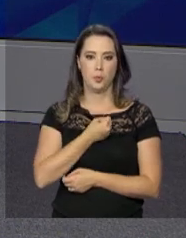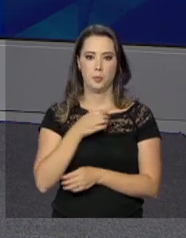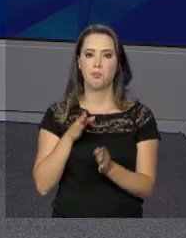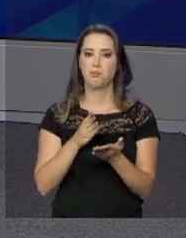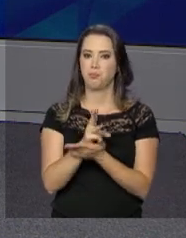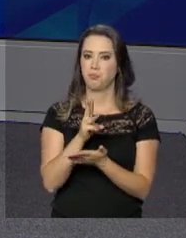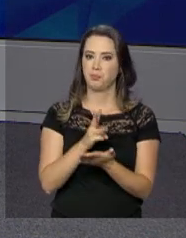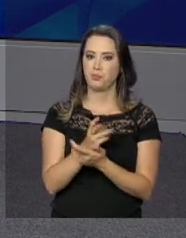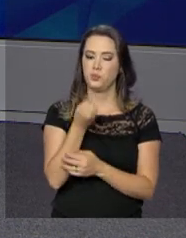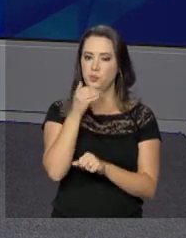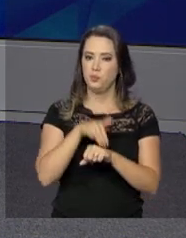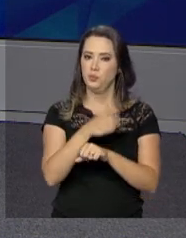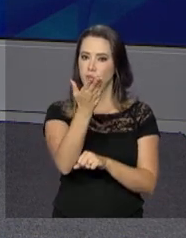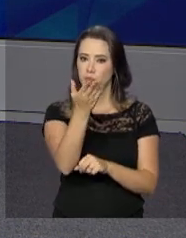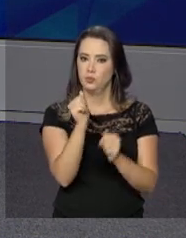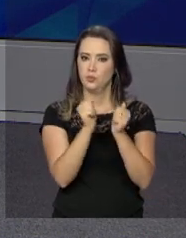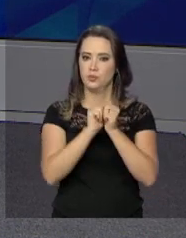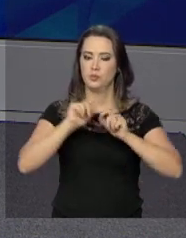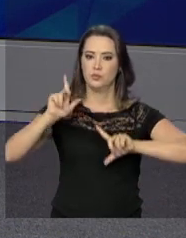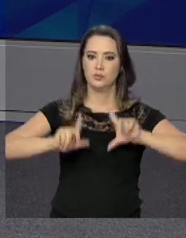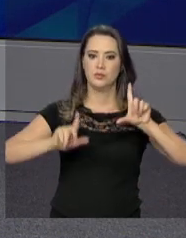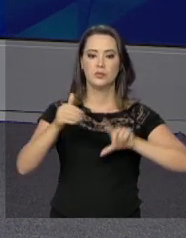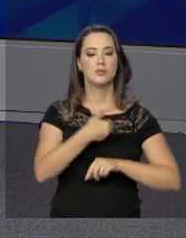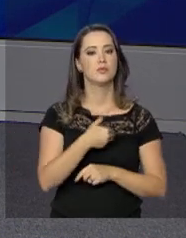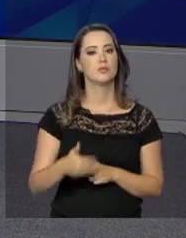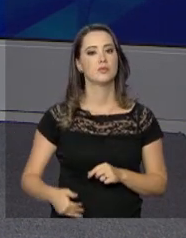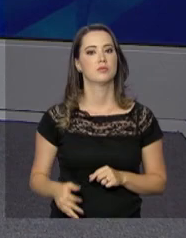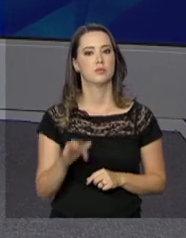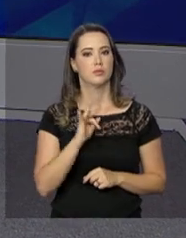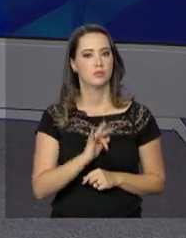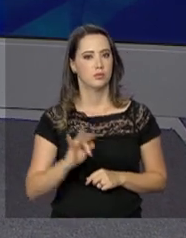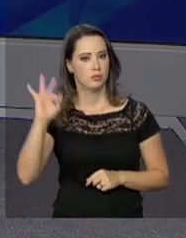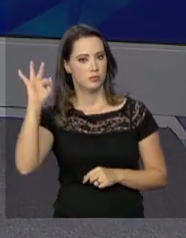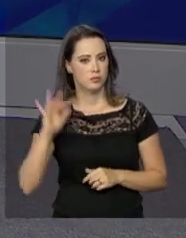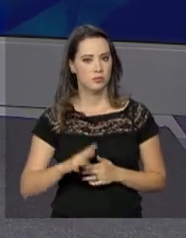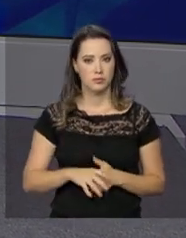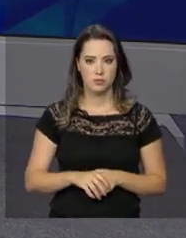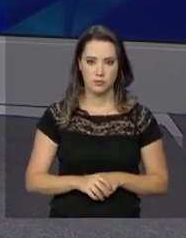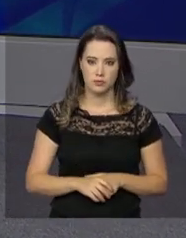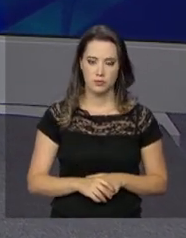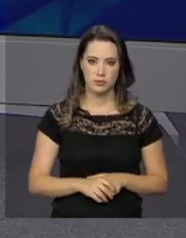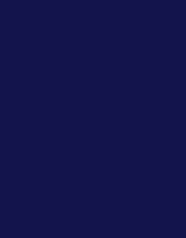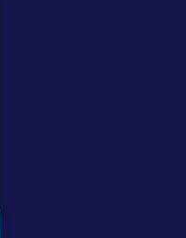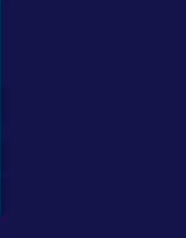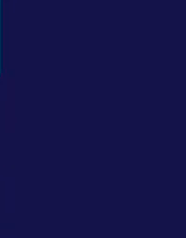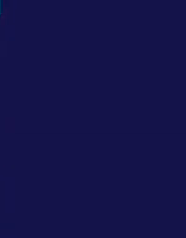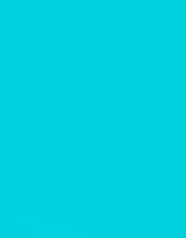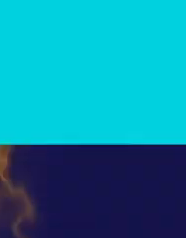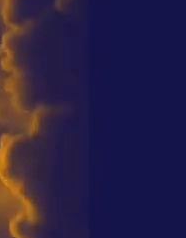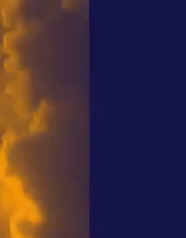61993595084. Uma boa noite para você e continue com a gente aqui na NBR, a TV do Governo Federal.